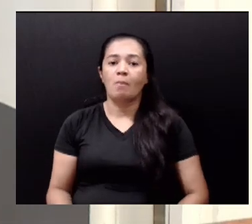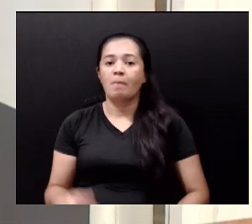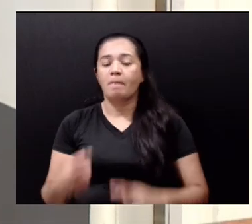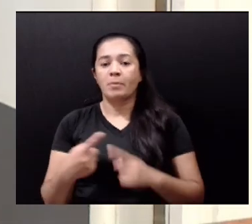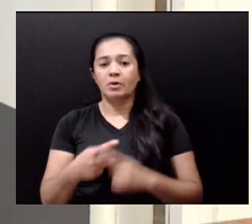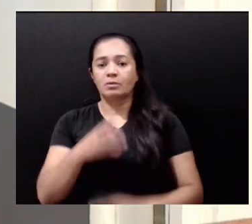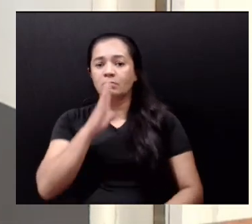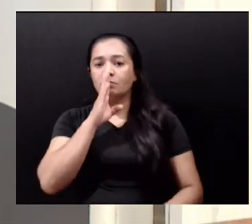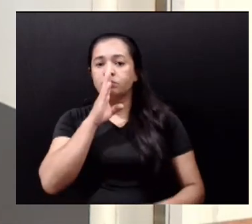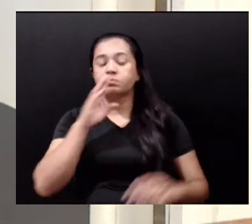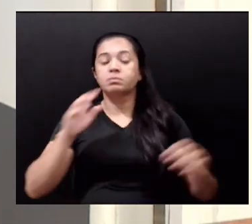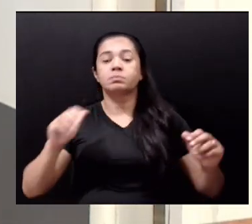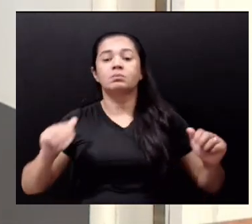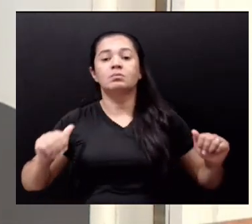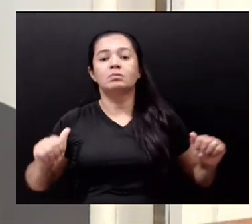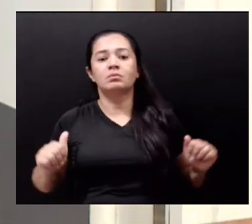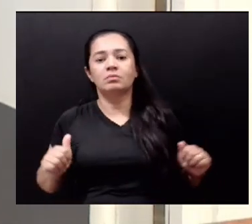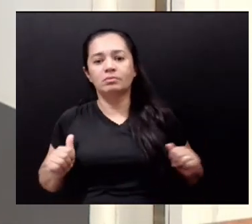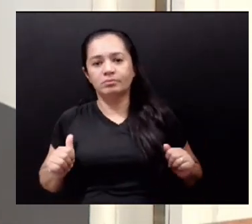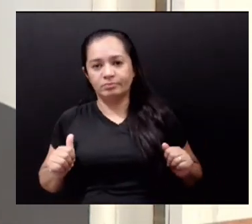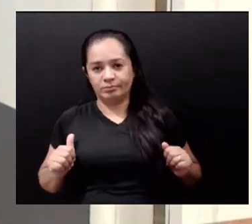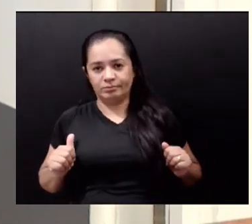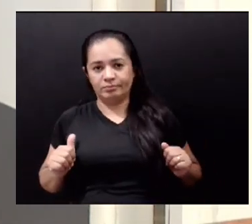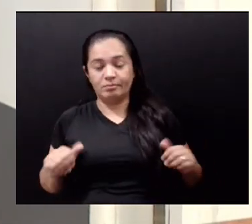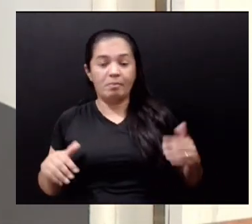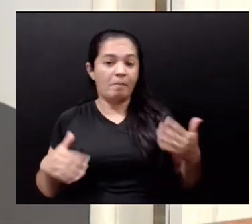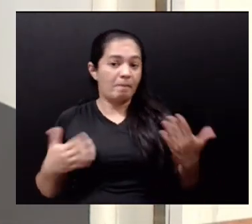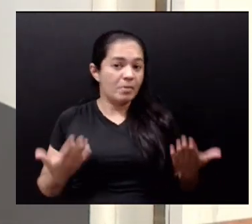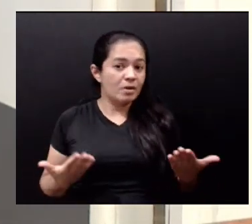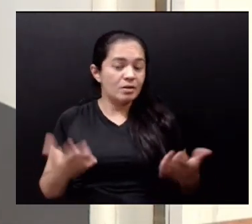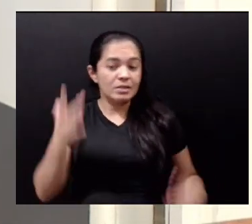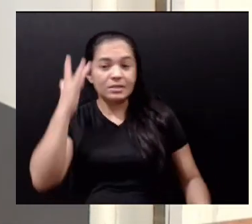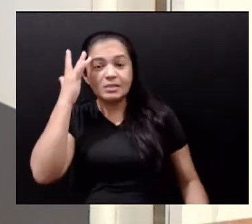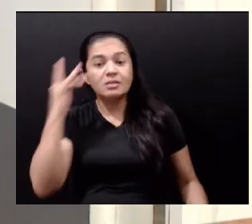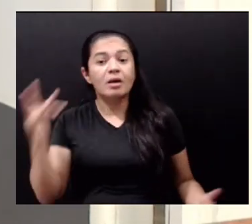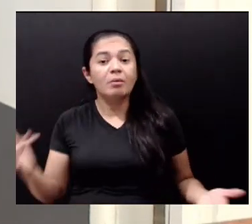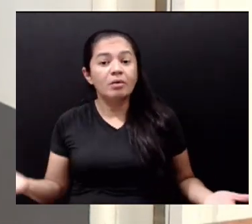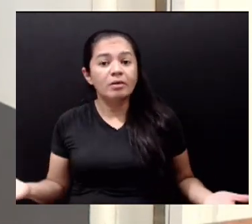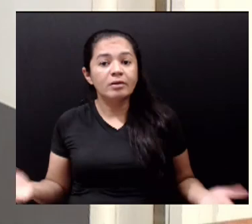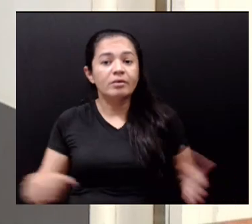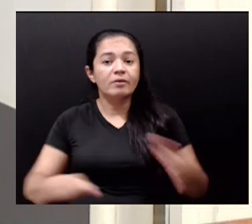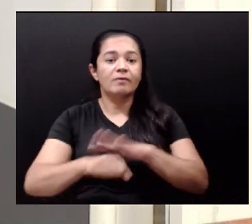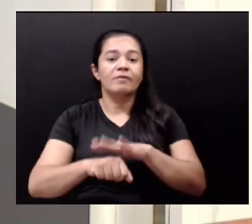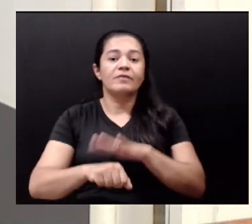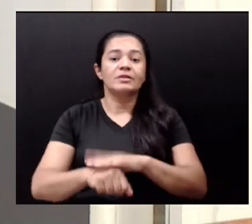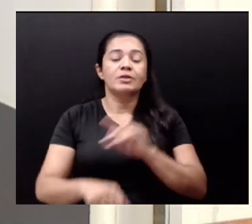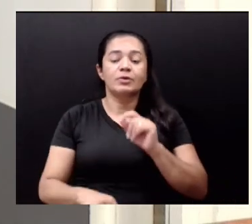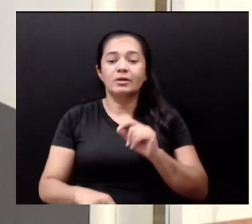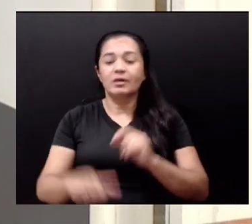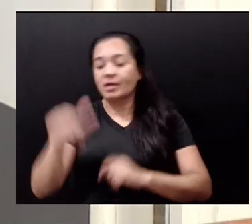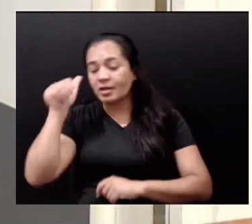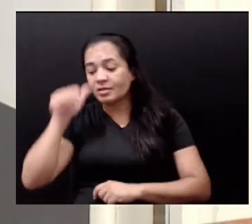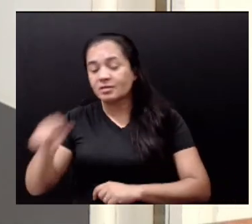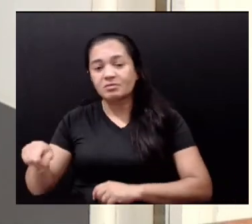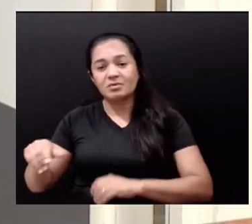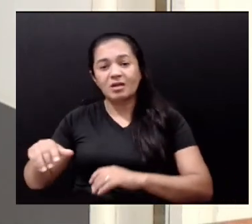mas e o dia de amanhã? Né? O que é feito? O que a gente tem a oferecer para essas mulheres que rompem